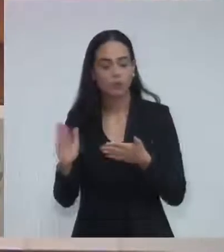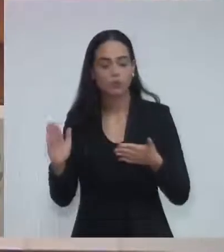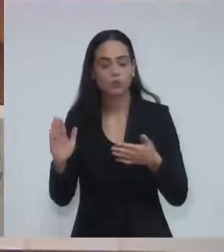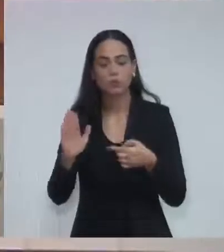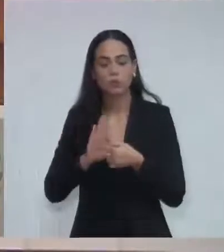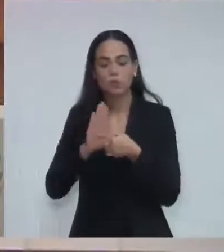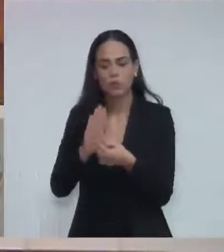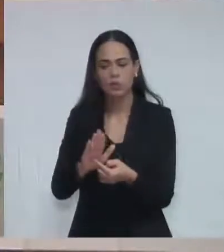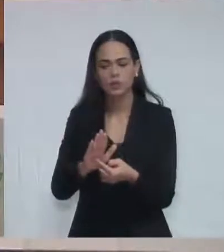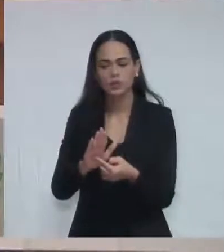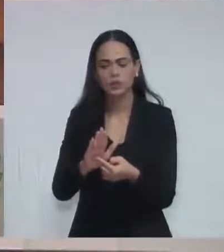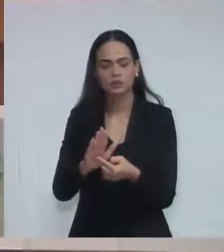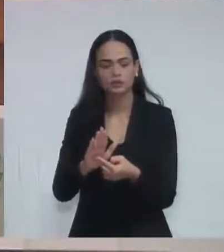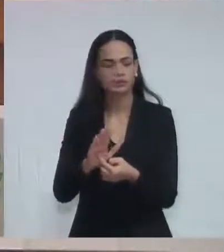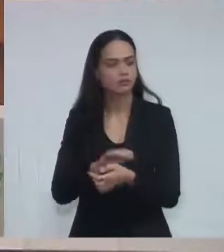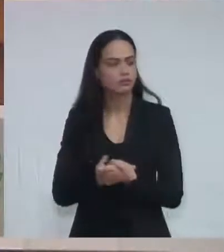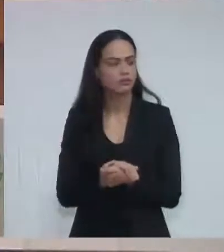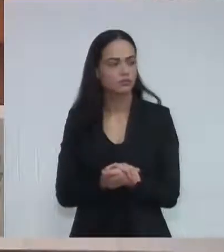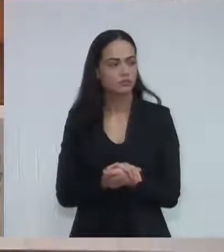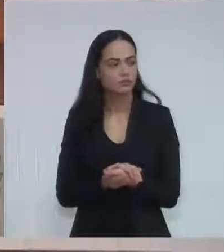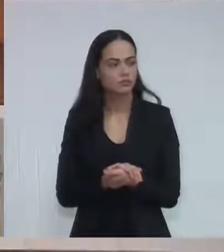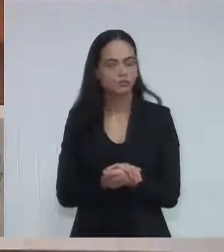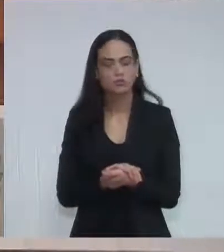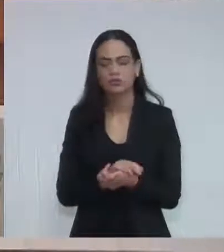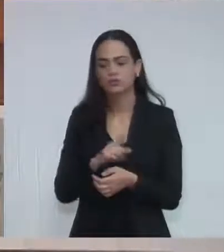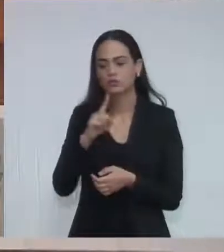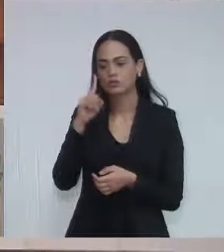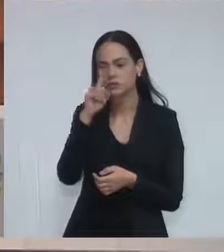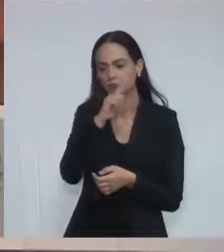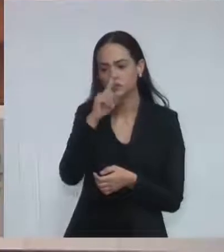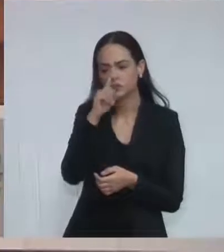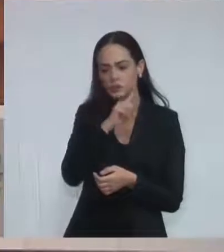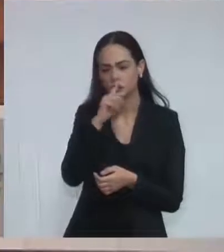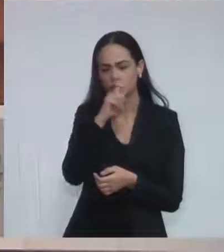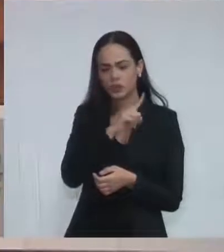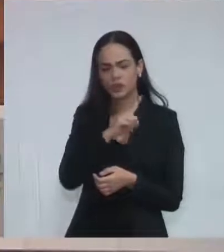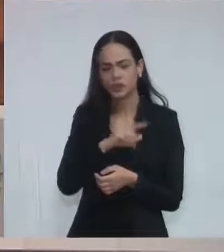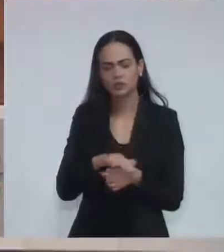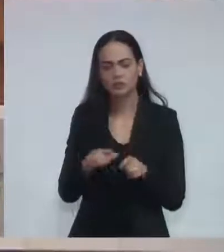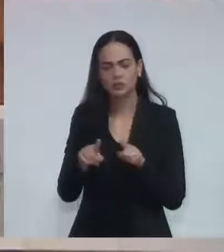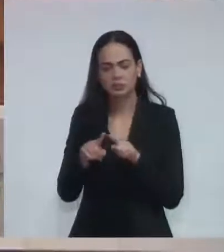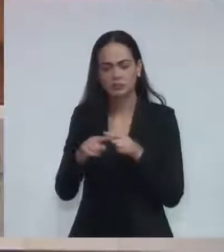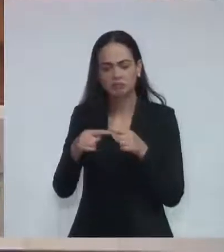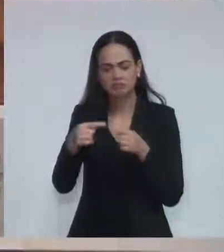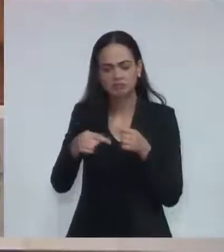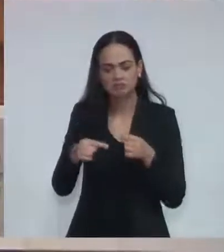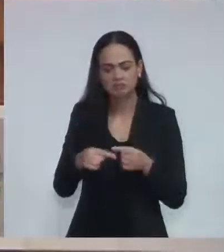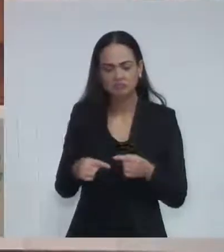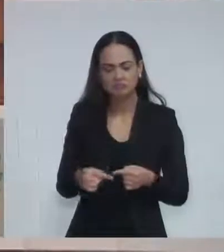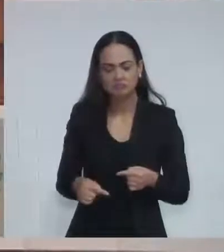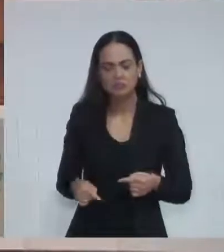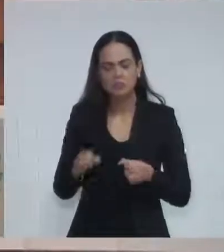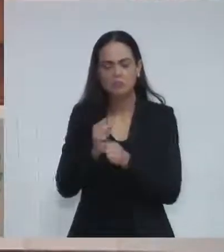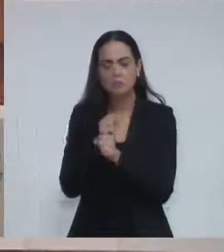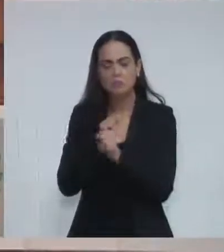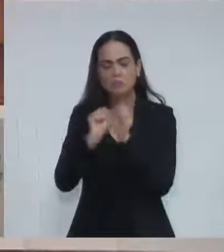ininteligível, outros completamente desarrazoados e desproporcionais, praticamente impossíveis de